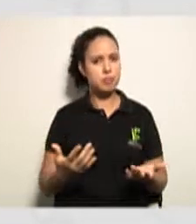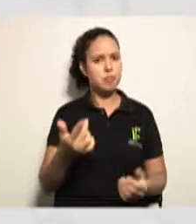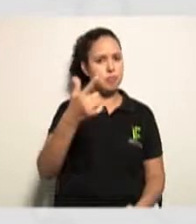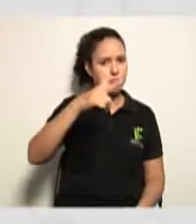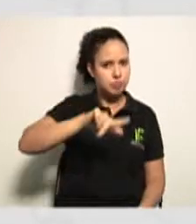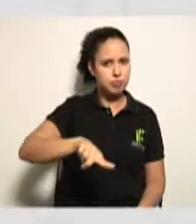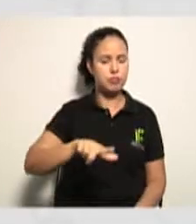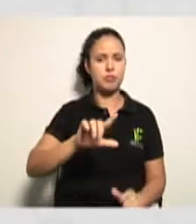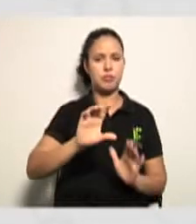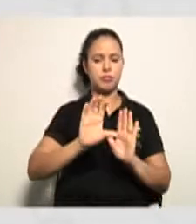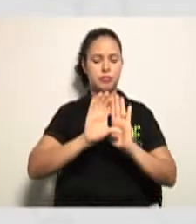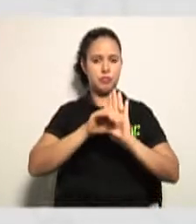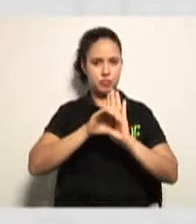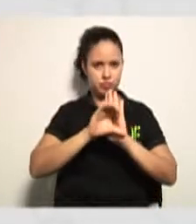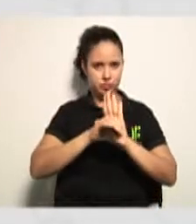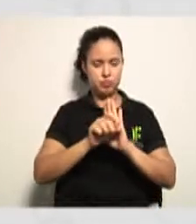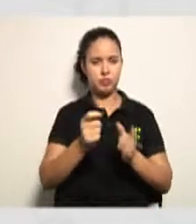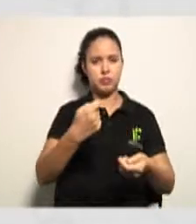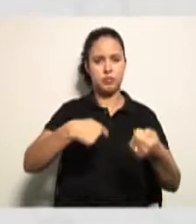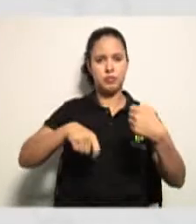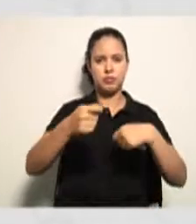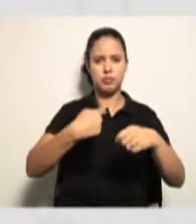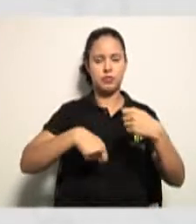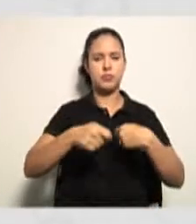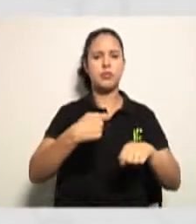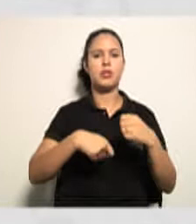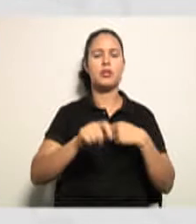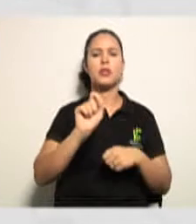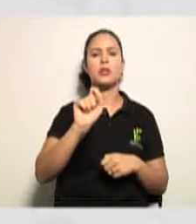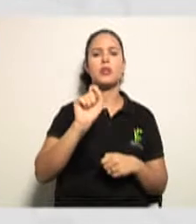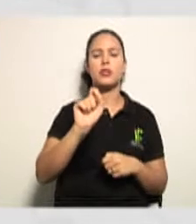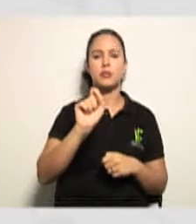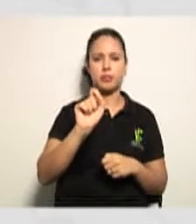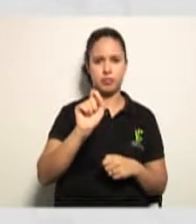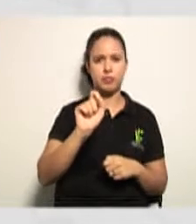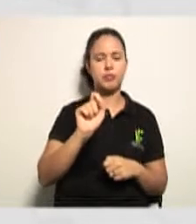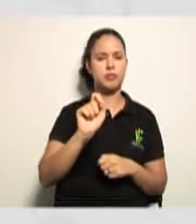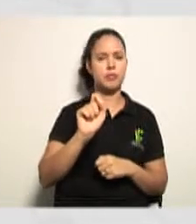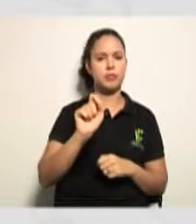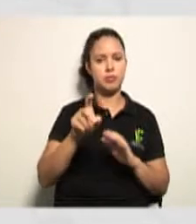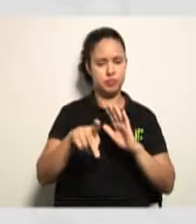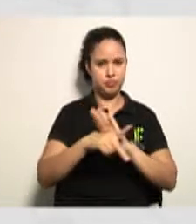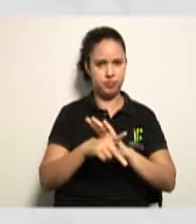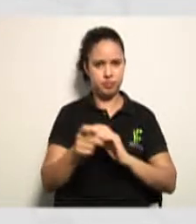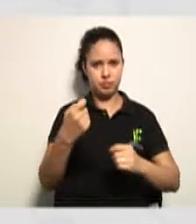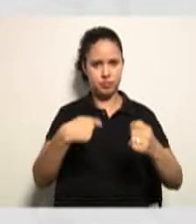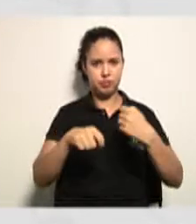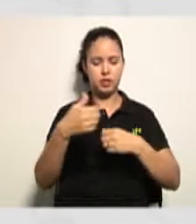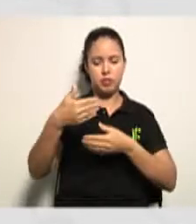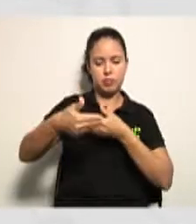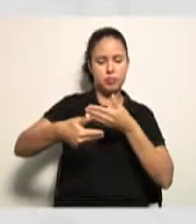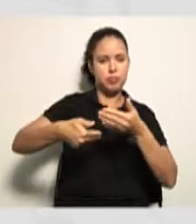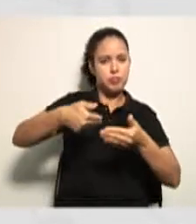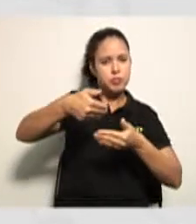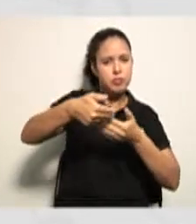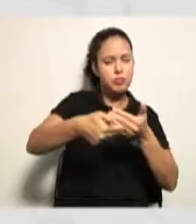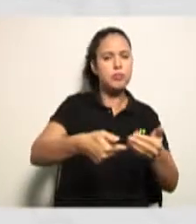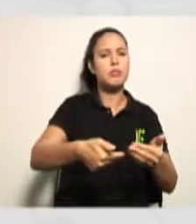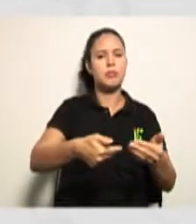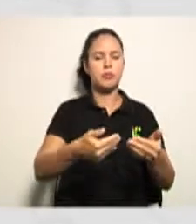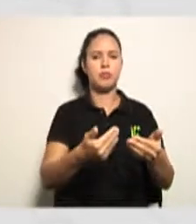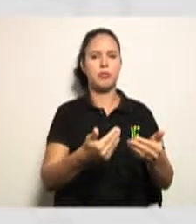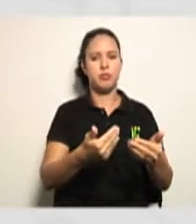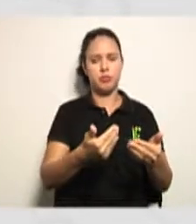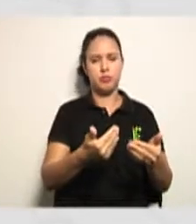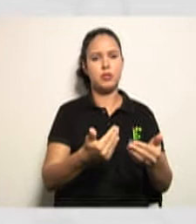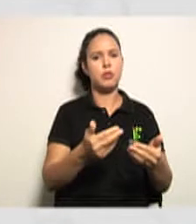aqui do que é administração, do que é relacionado à administração, é o processo de tomar e